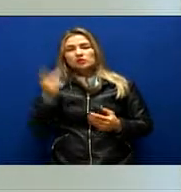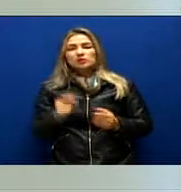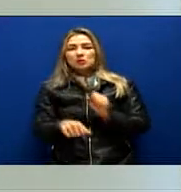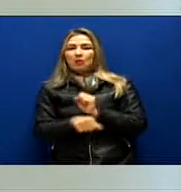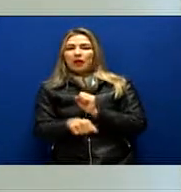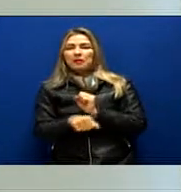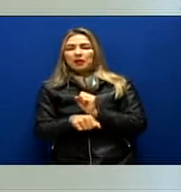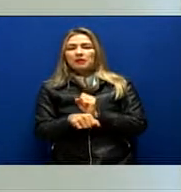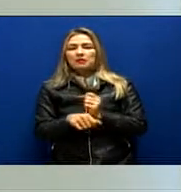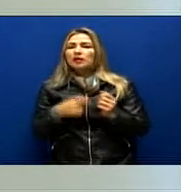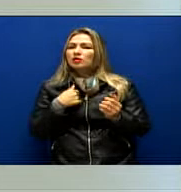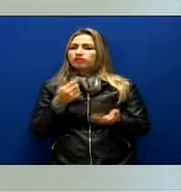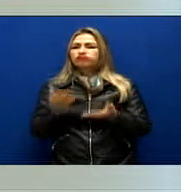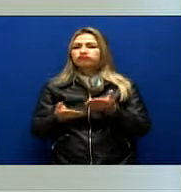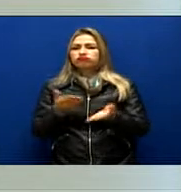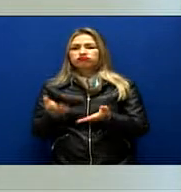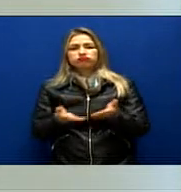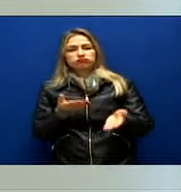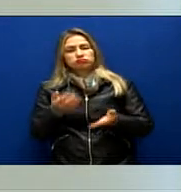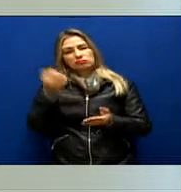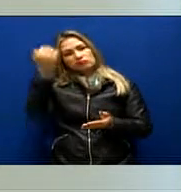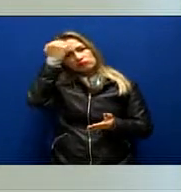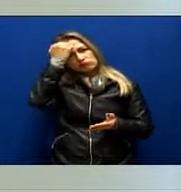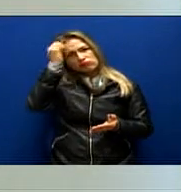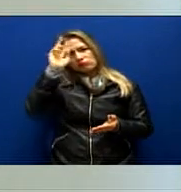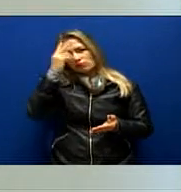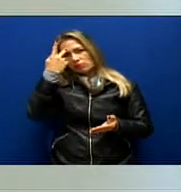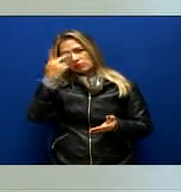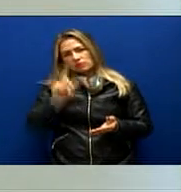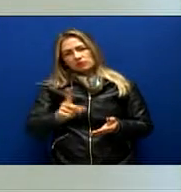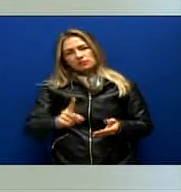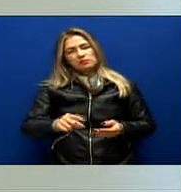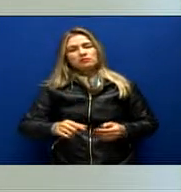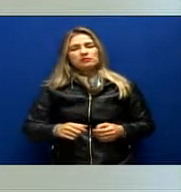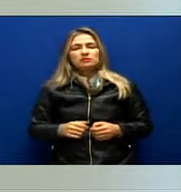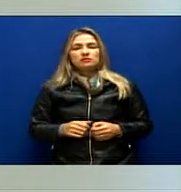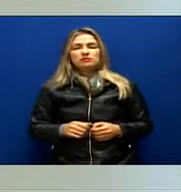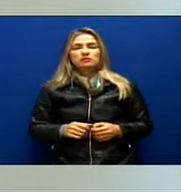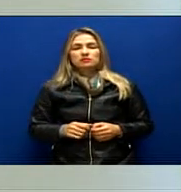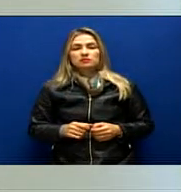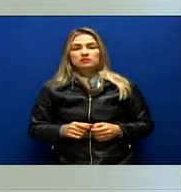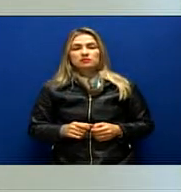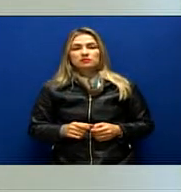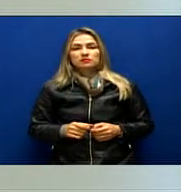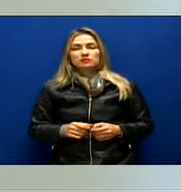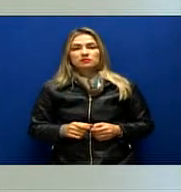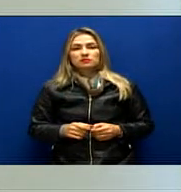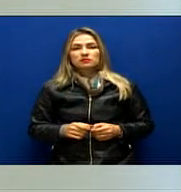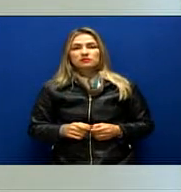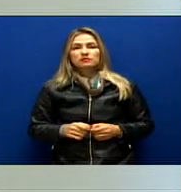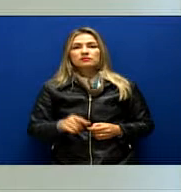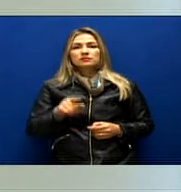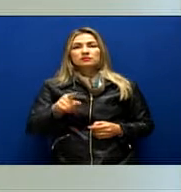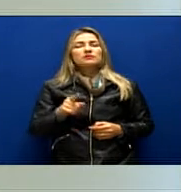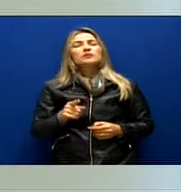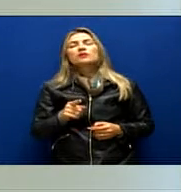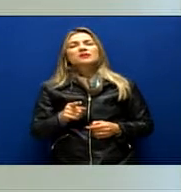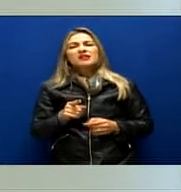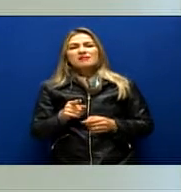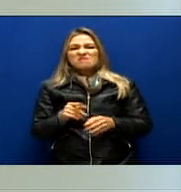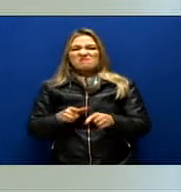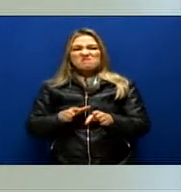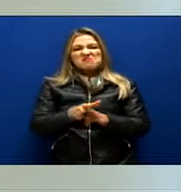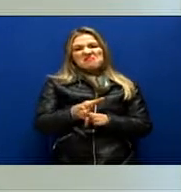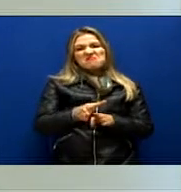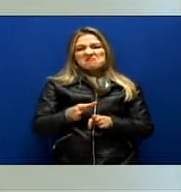homenagem e não me arrependo disso. Aliás, acho que o puxão de orelha que o senhor tentou dar aqui nos